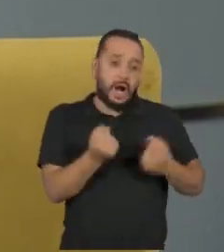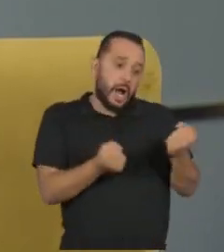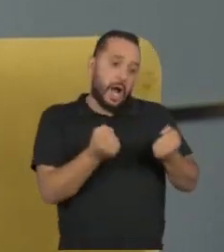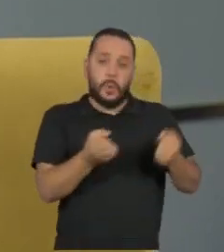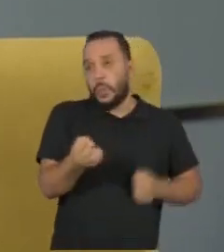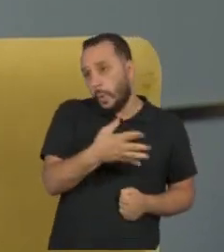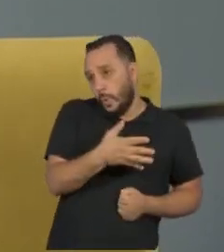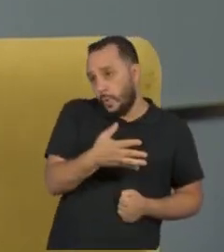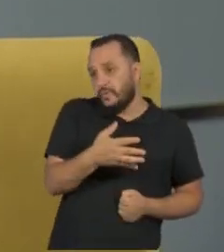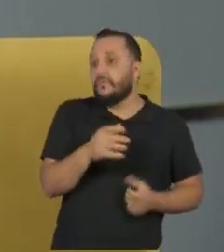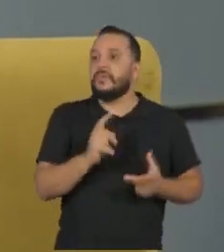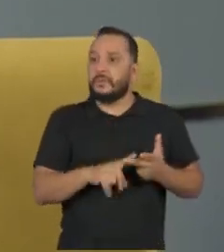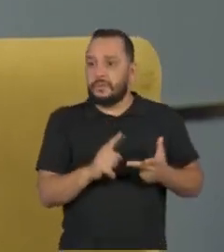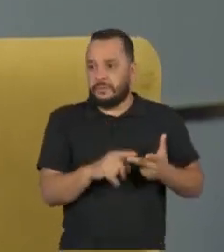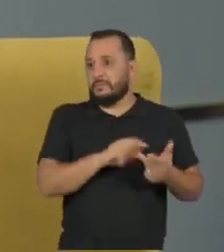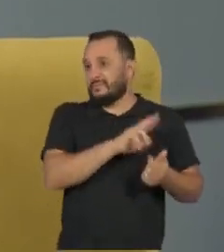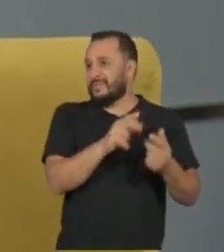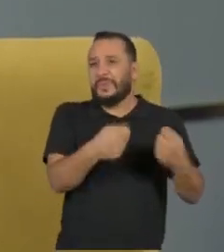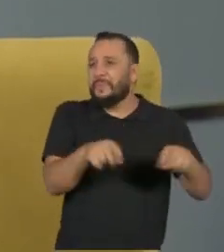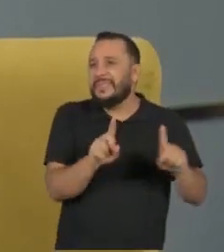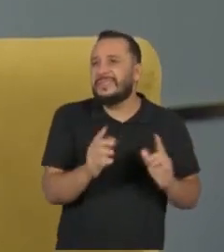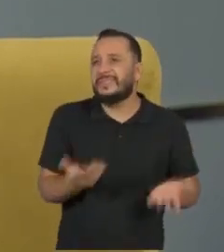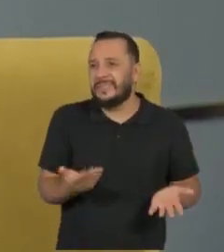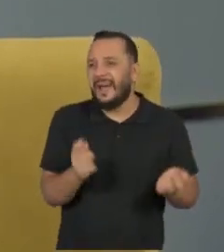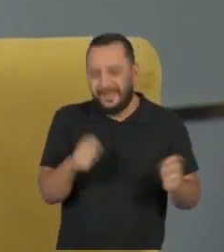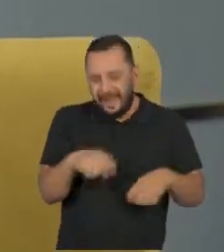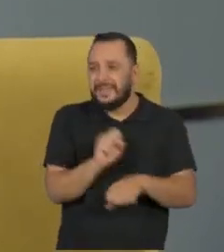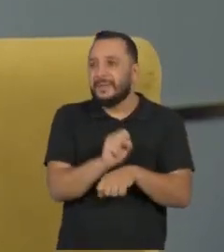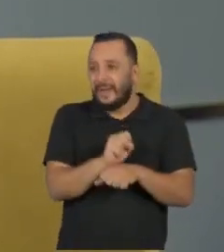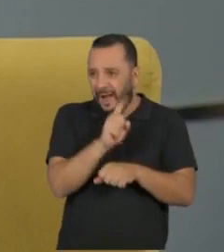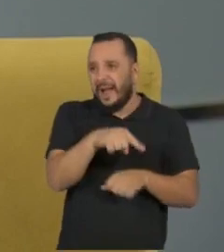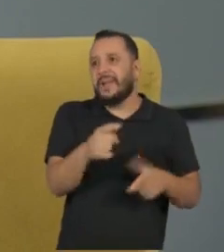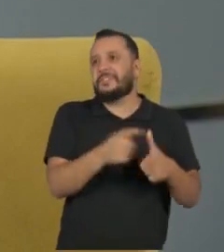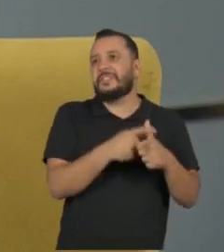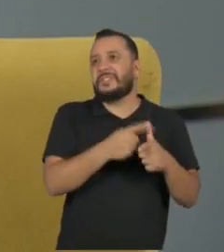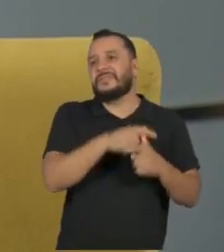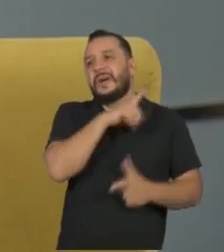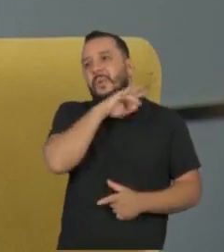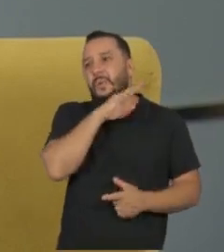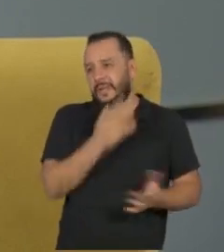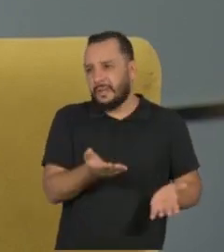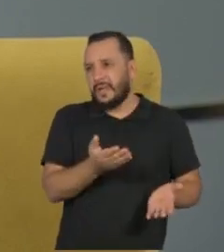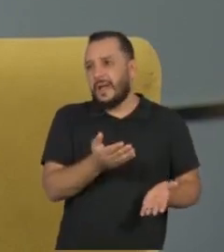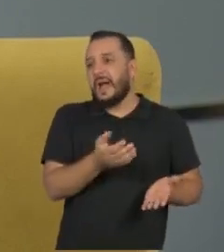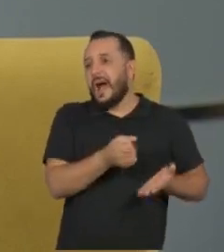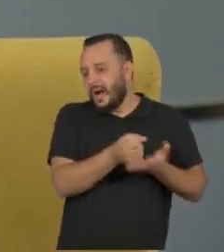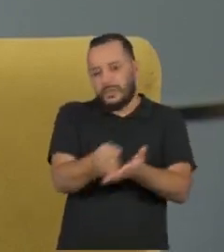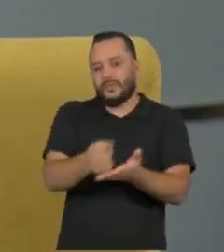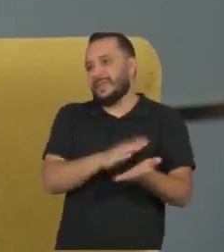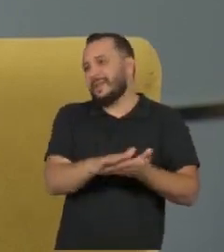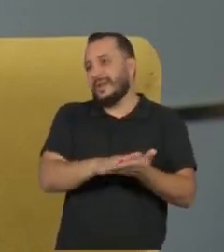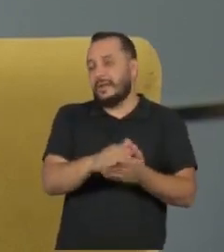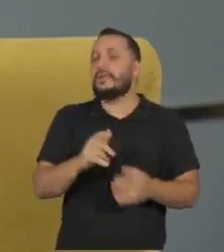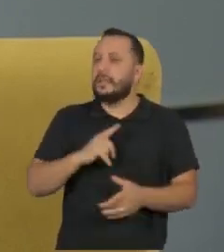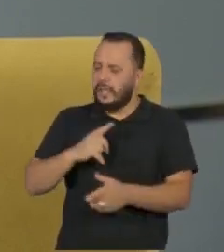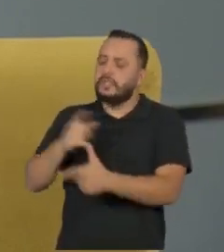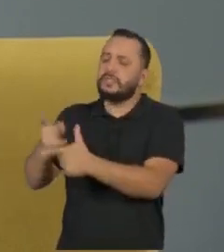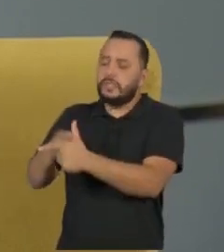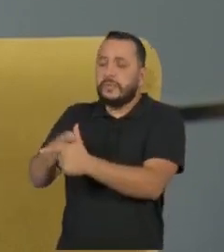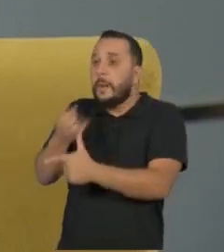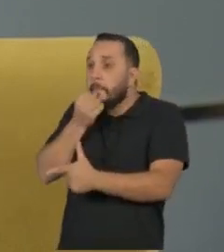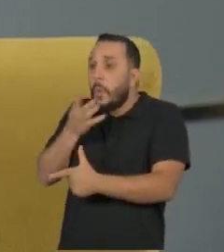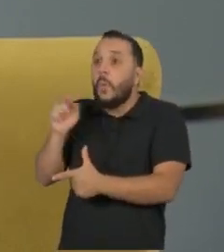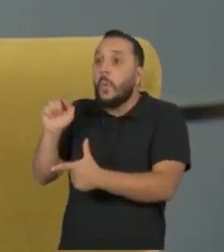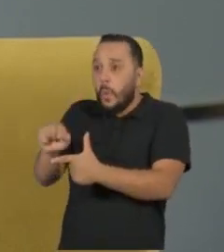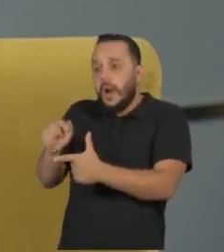precisava, podia esperar. Esta é uma dívida ruim, que não constrói patrimônio. E tem a dívida boa, que ajuda